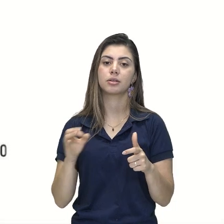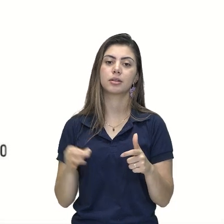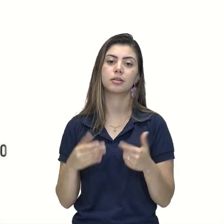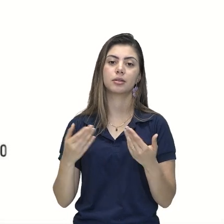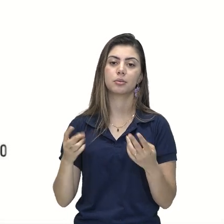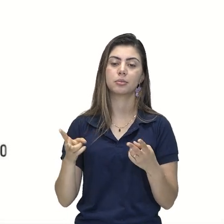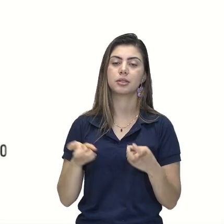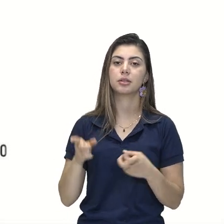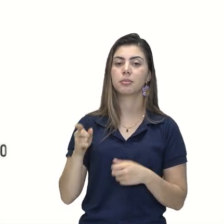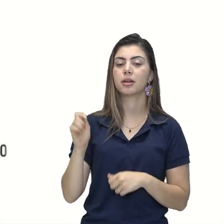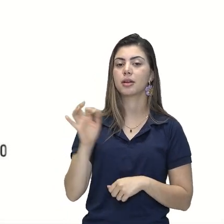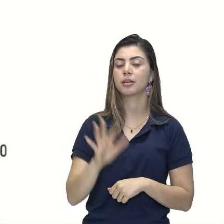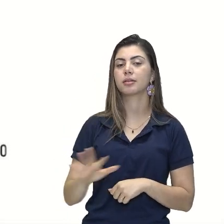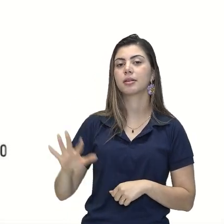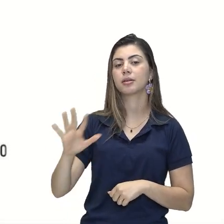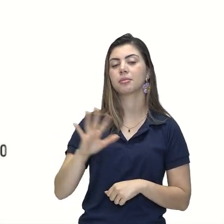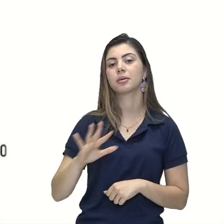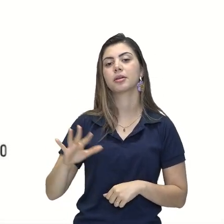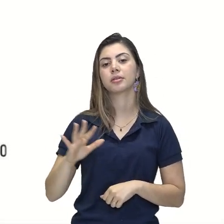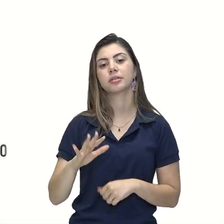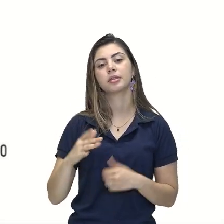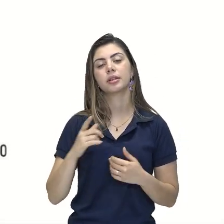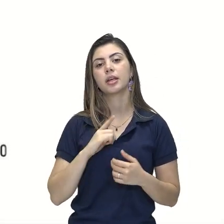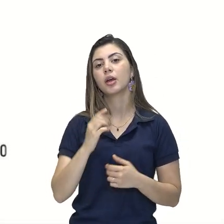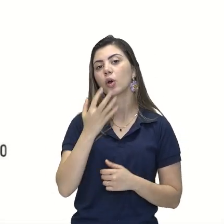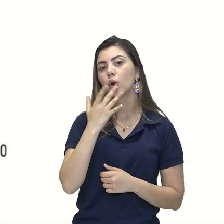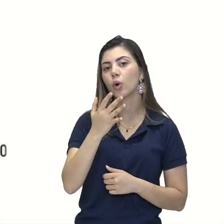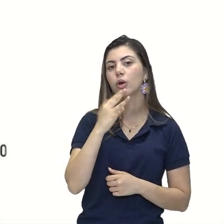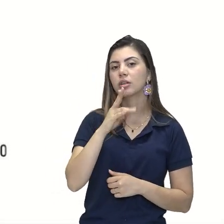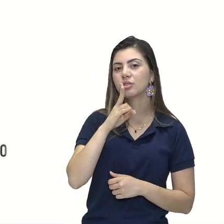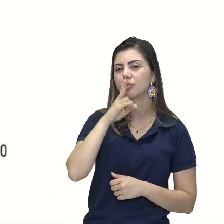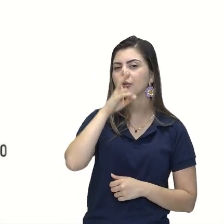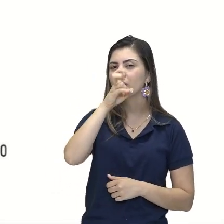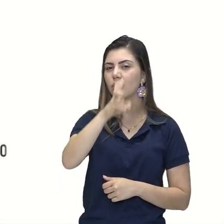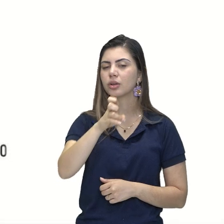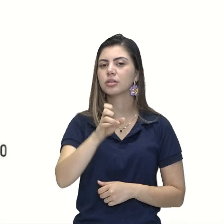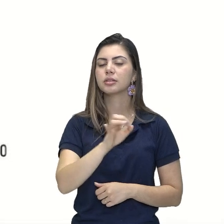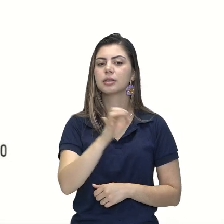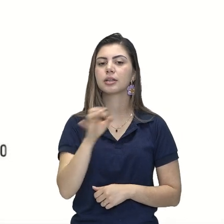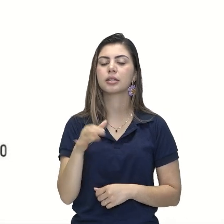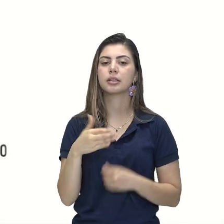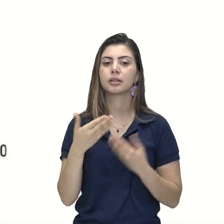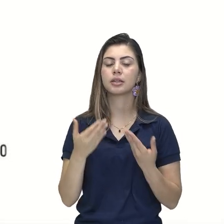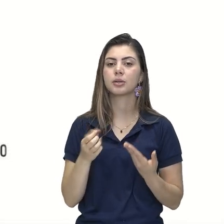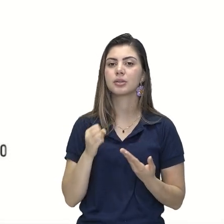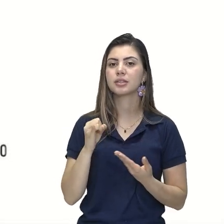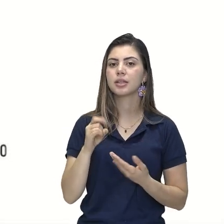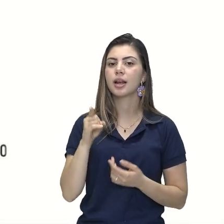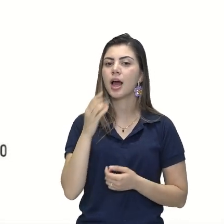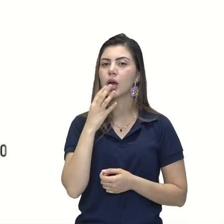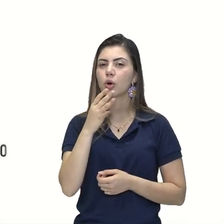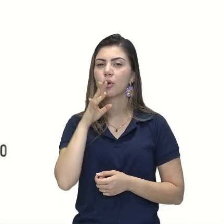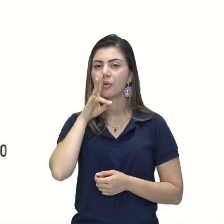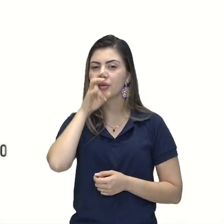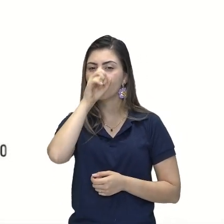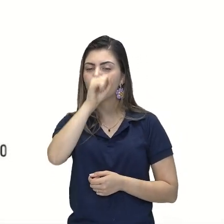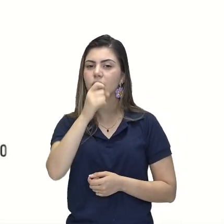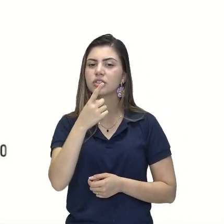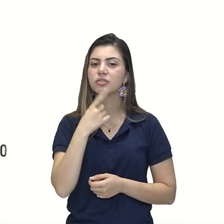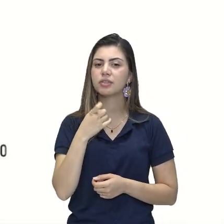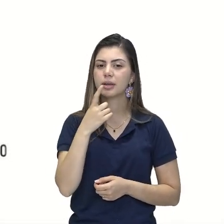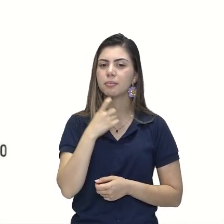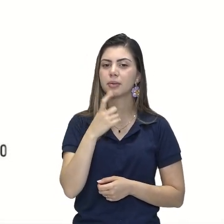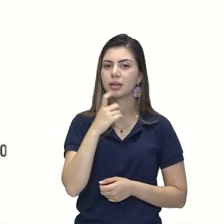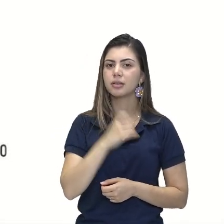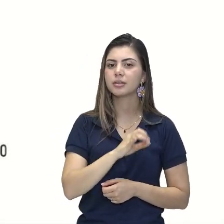eles estão indicados aí por cores mais intensas. Quanto mais intenso, mais vermelho,